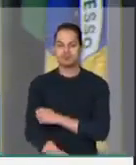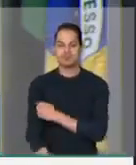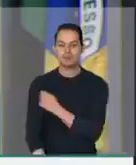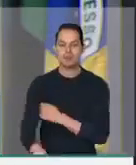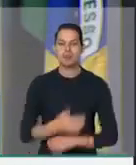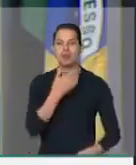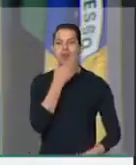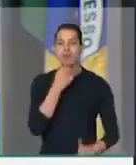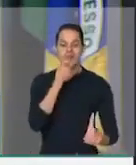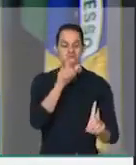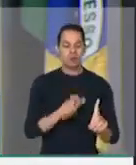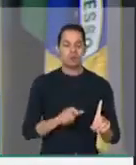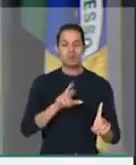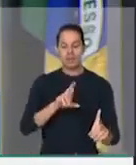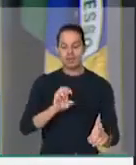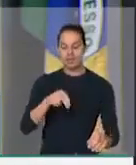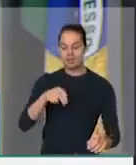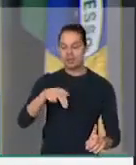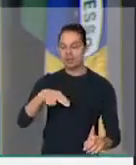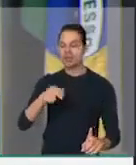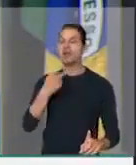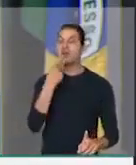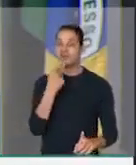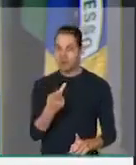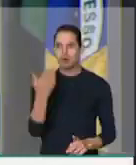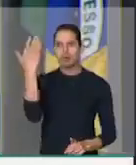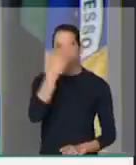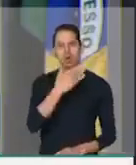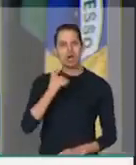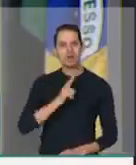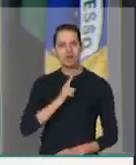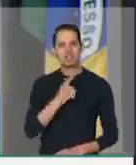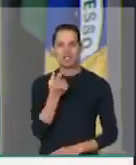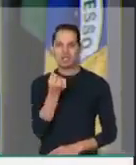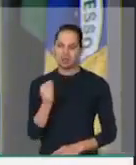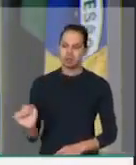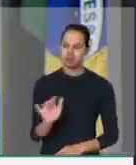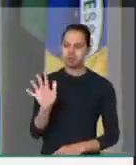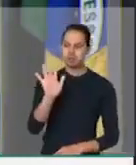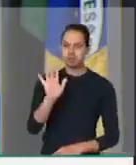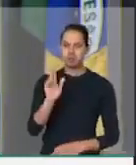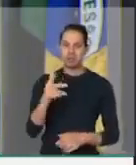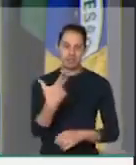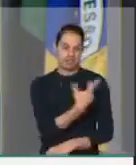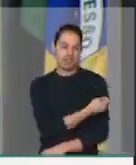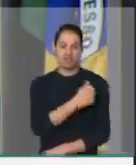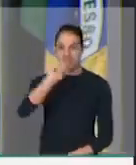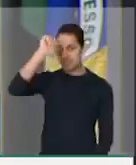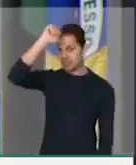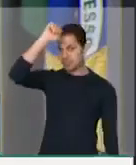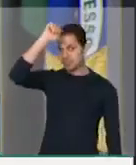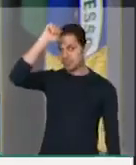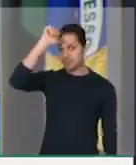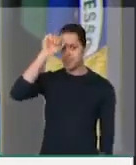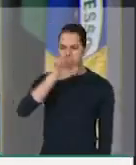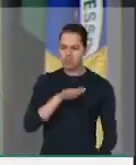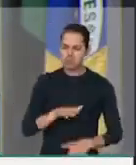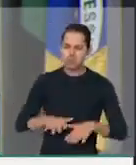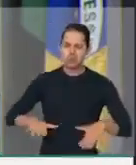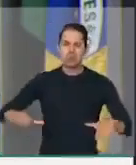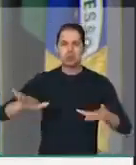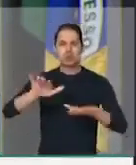tem provas pode comprovar que houve superfaturamento da da vacina da combate sim uma demonstração